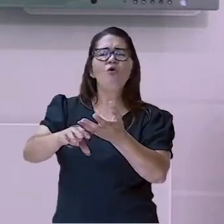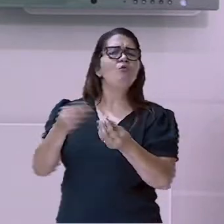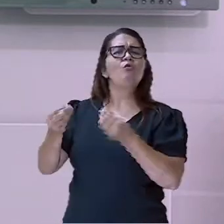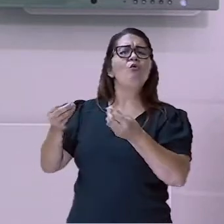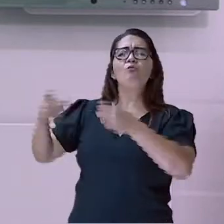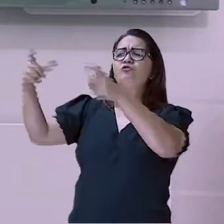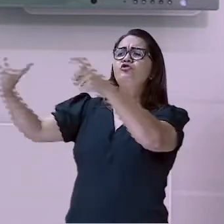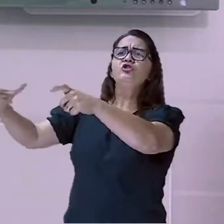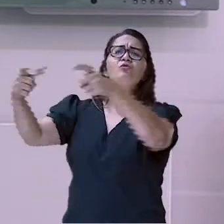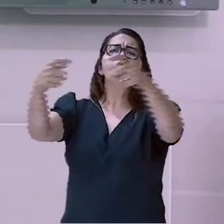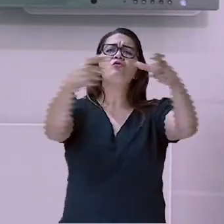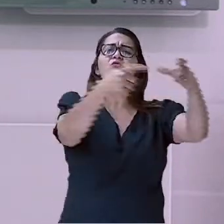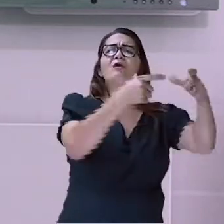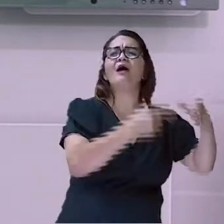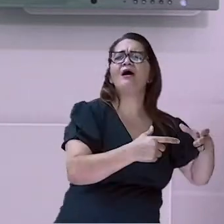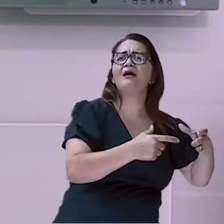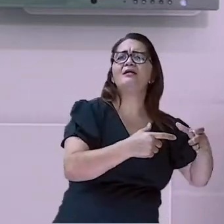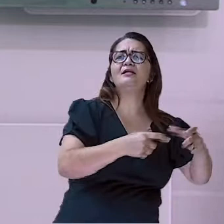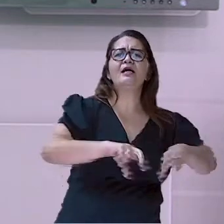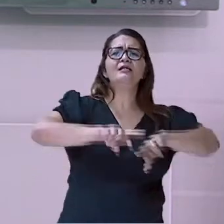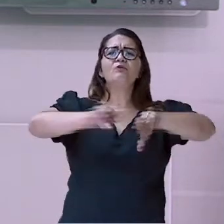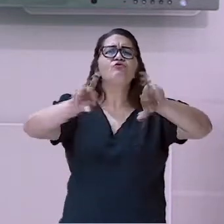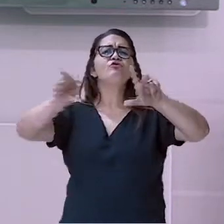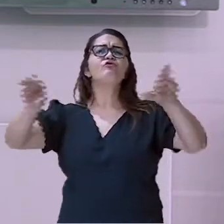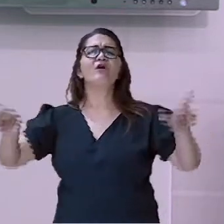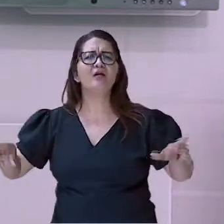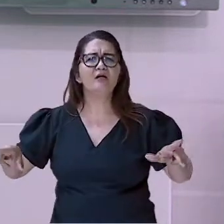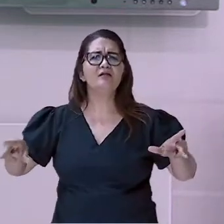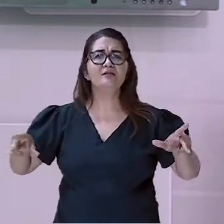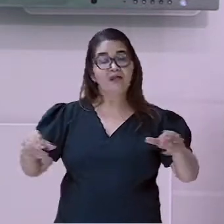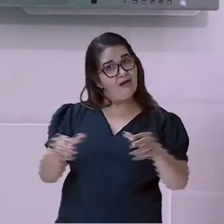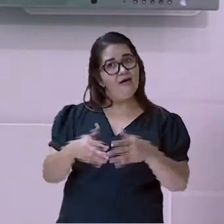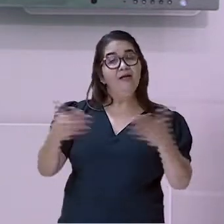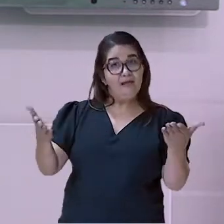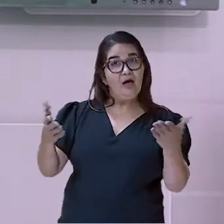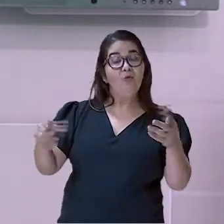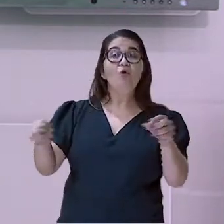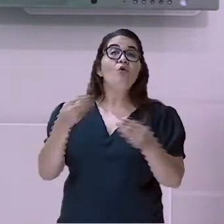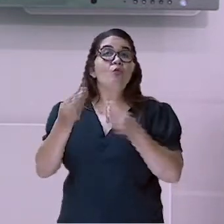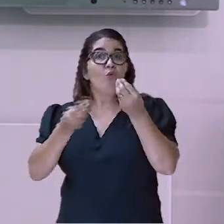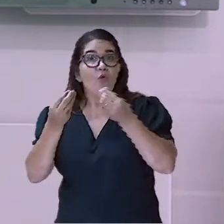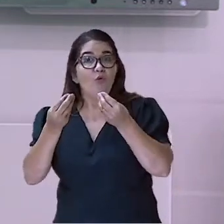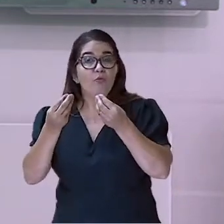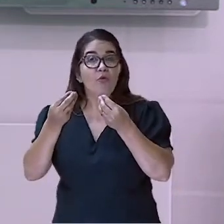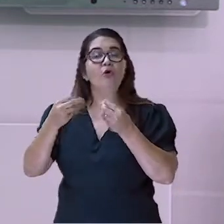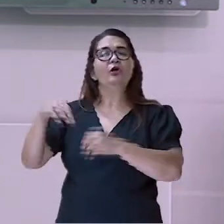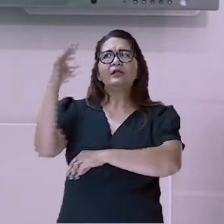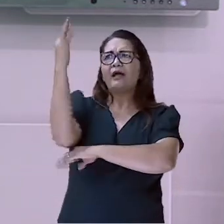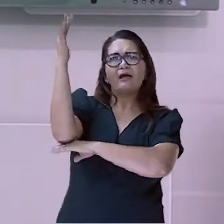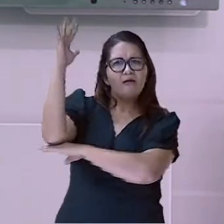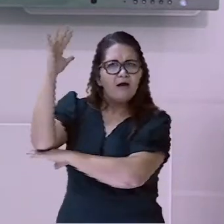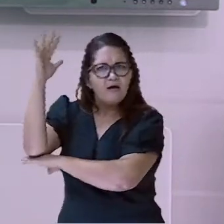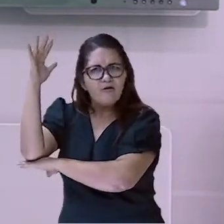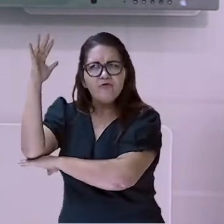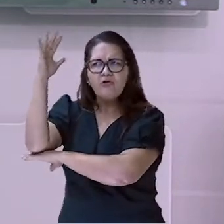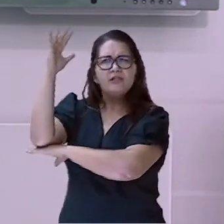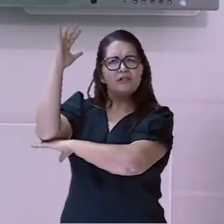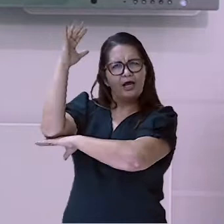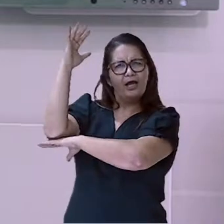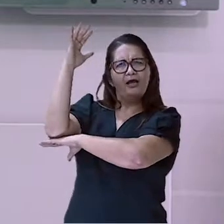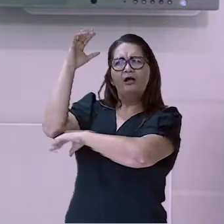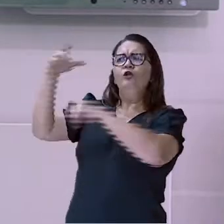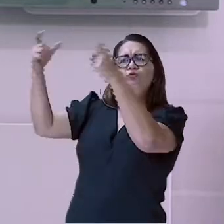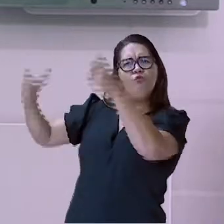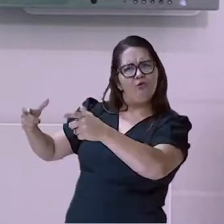vegetação? Por que em um determinado lugar a gente tem, por exemplo, coqueiros, né? Coqueirais, que a gente fala, e